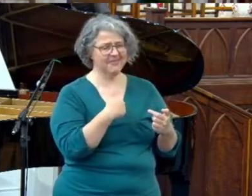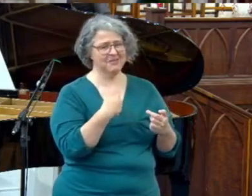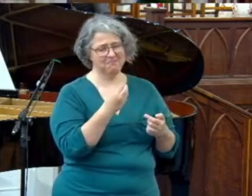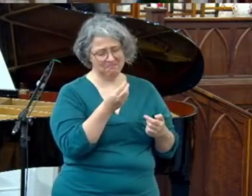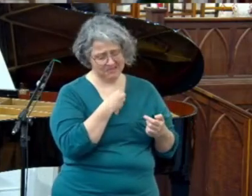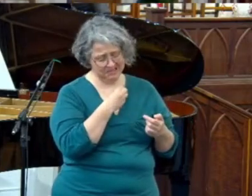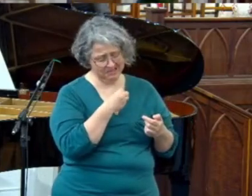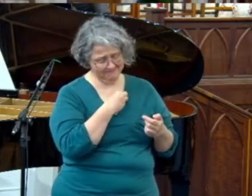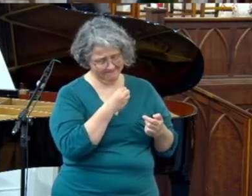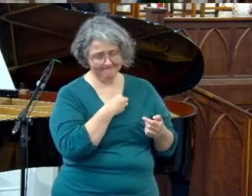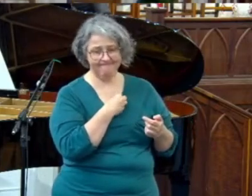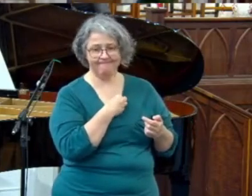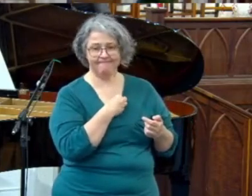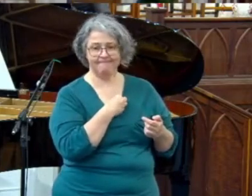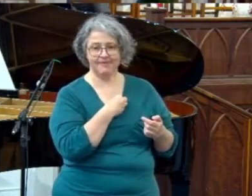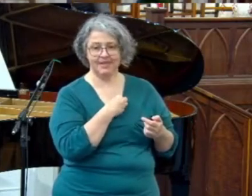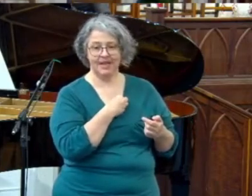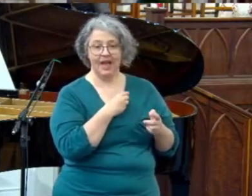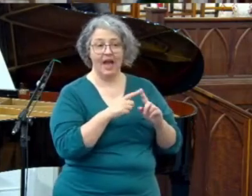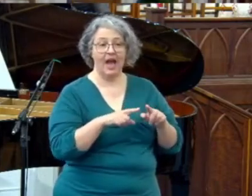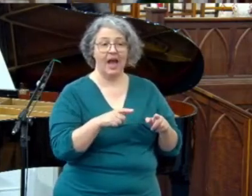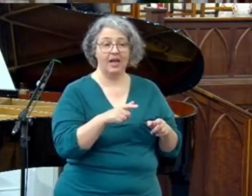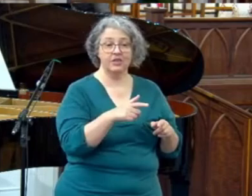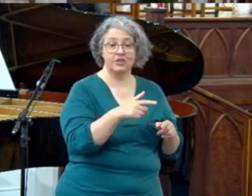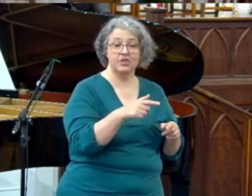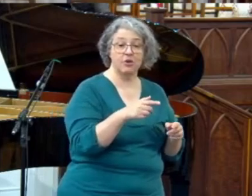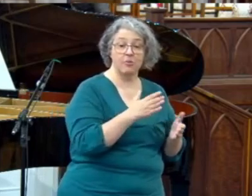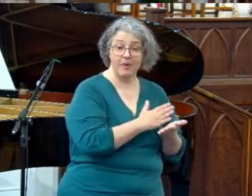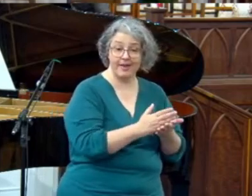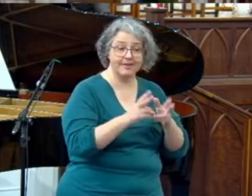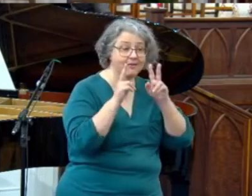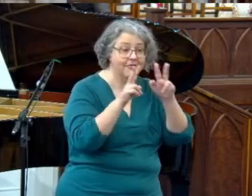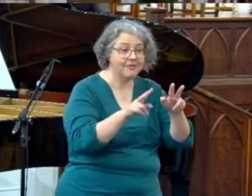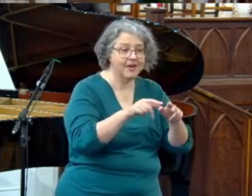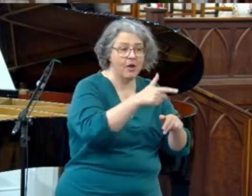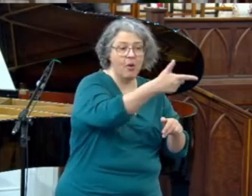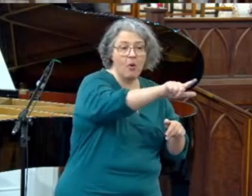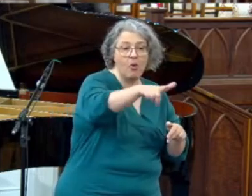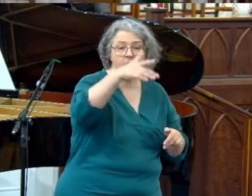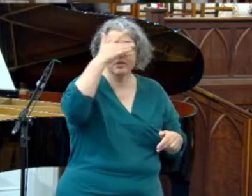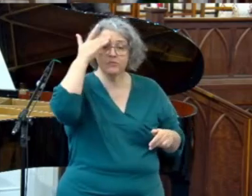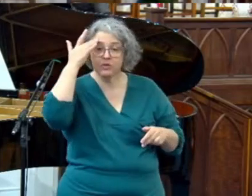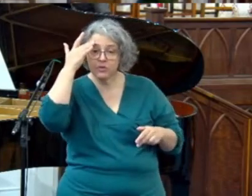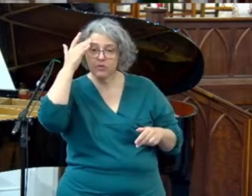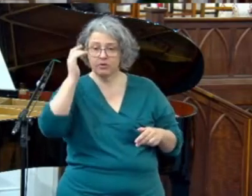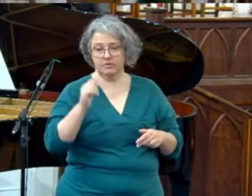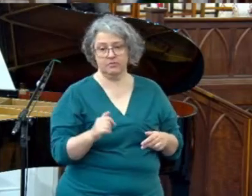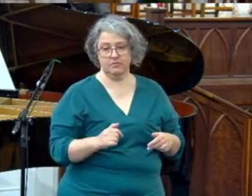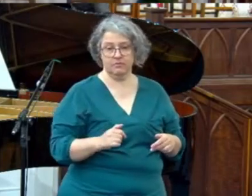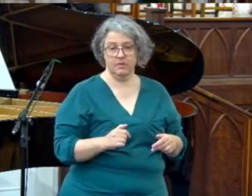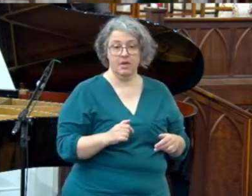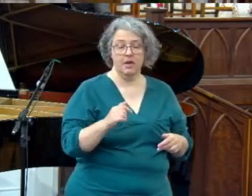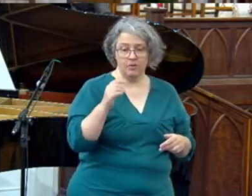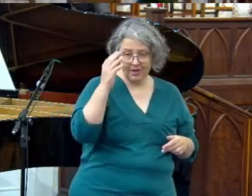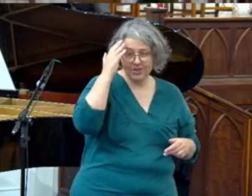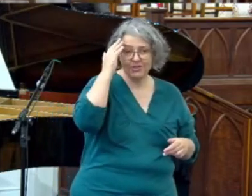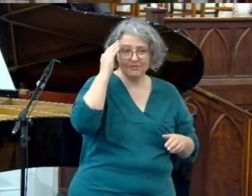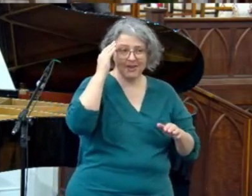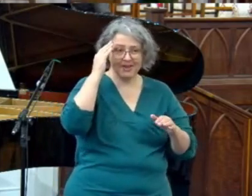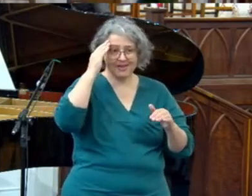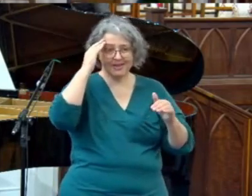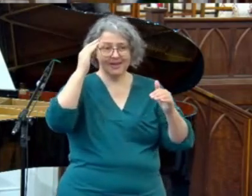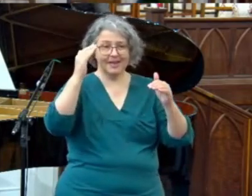passamos a enxergar mais claramente os outros com um sábio